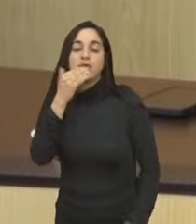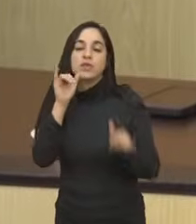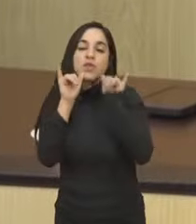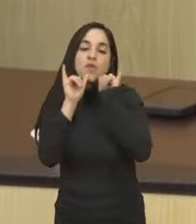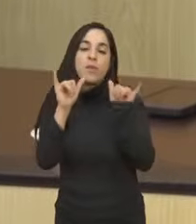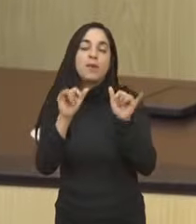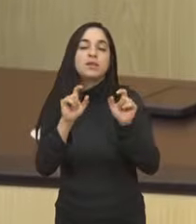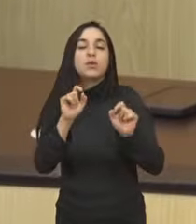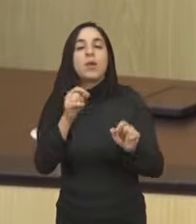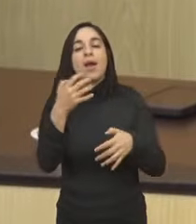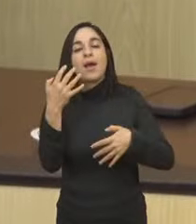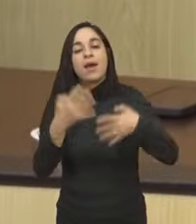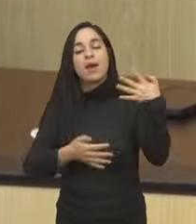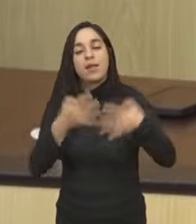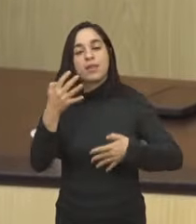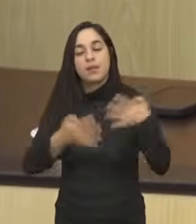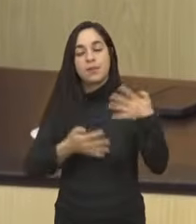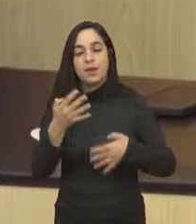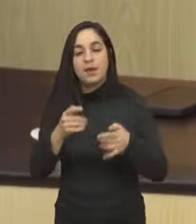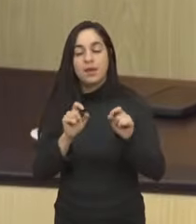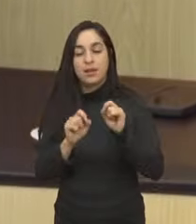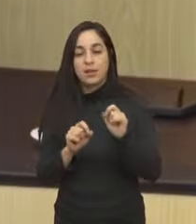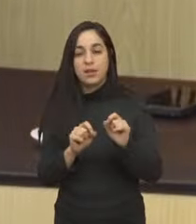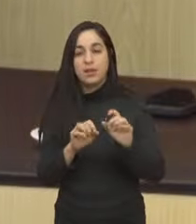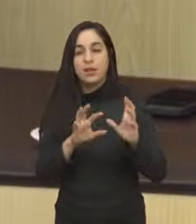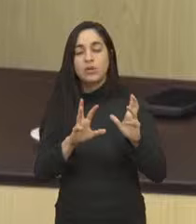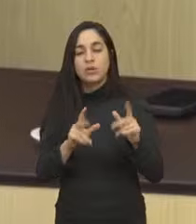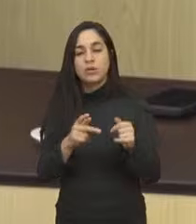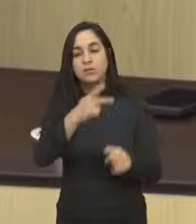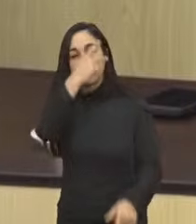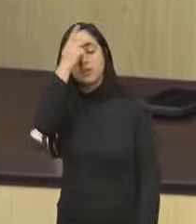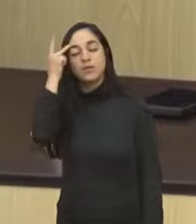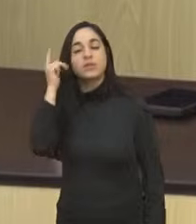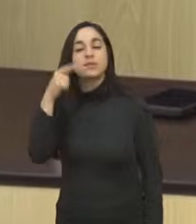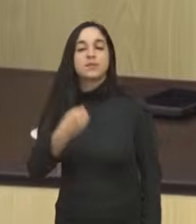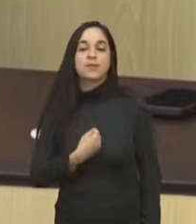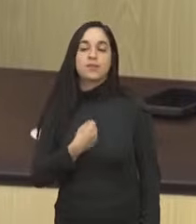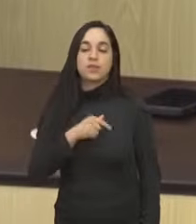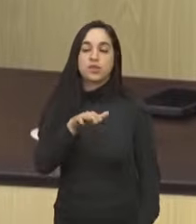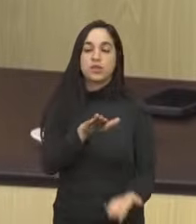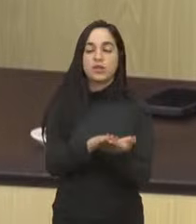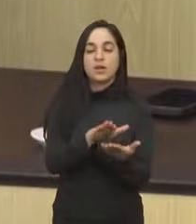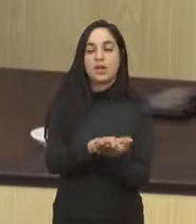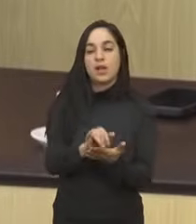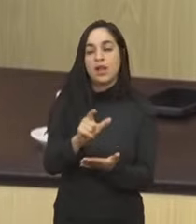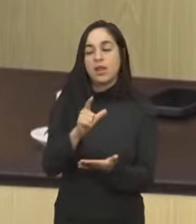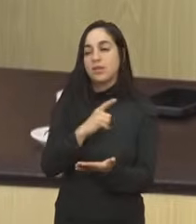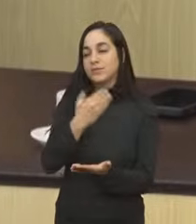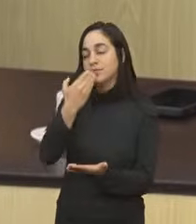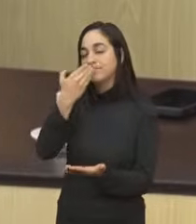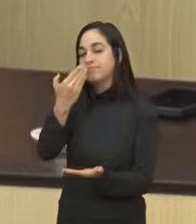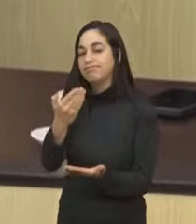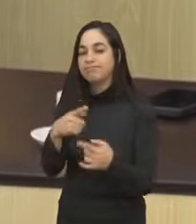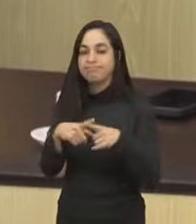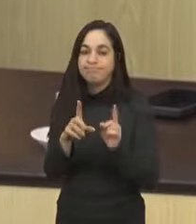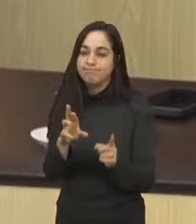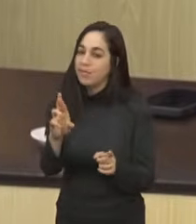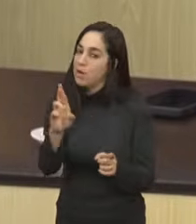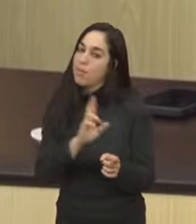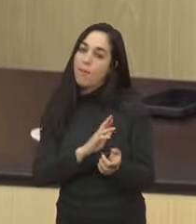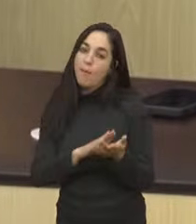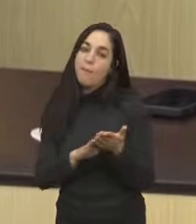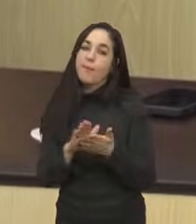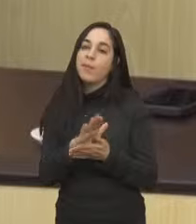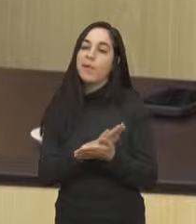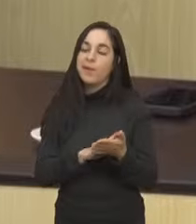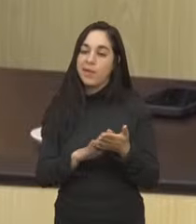impede que as demandas dos munícipes que chegam a este gabinete sejam devidamente encaminhadas e respondidas,